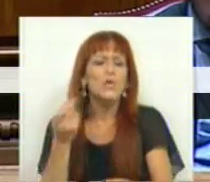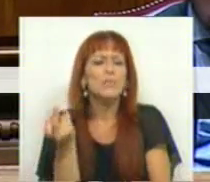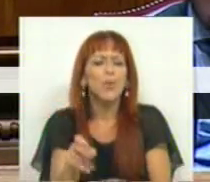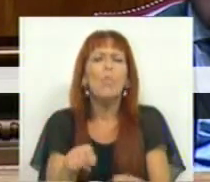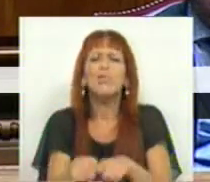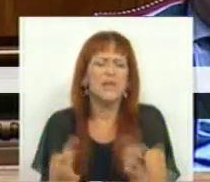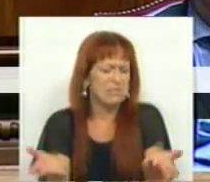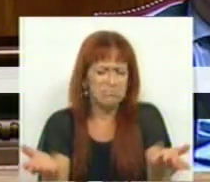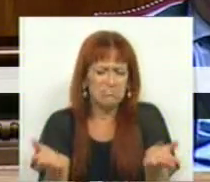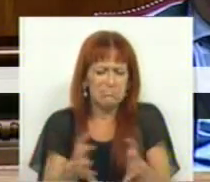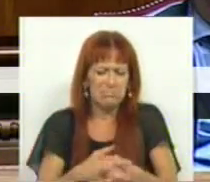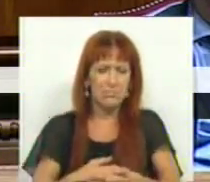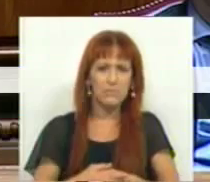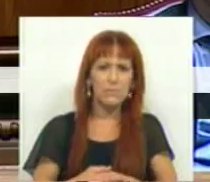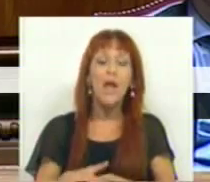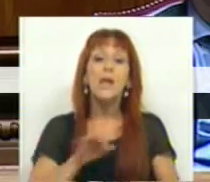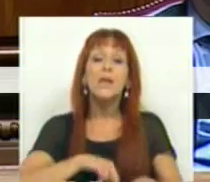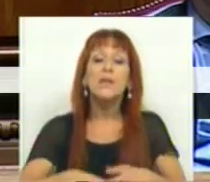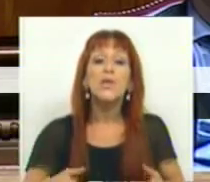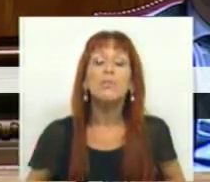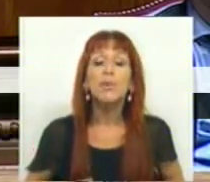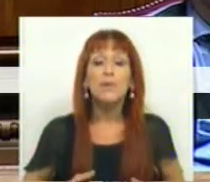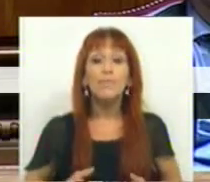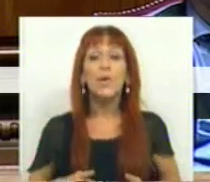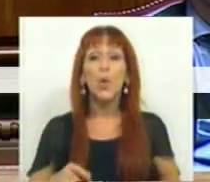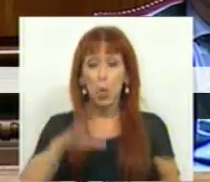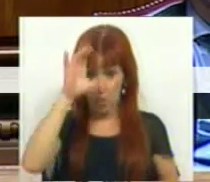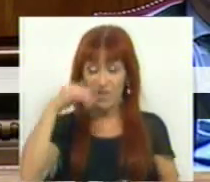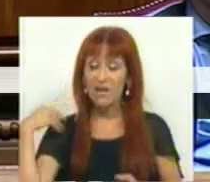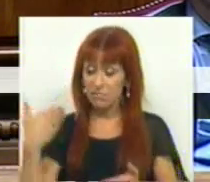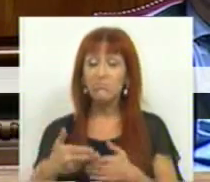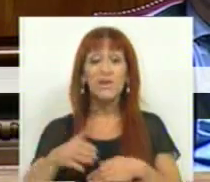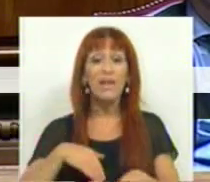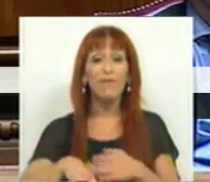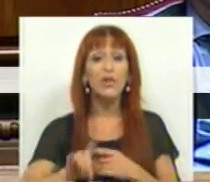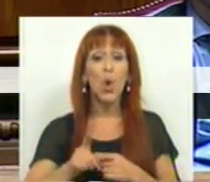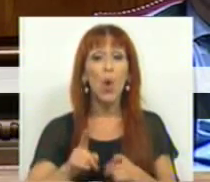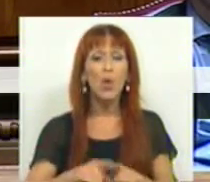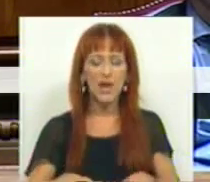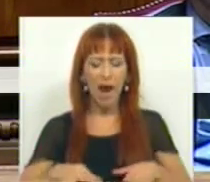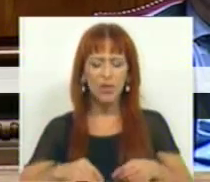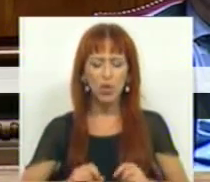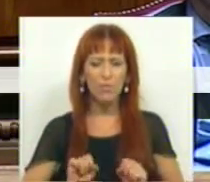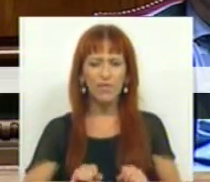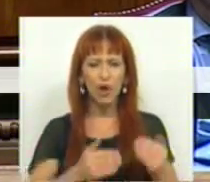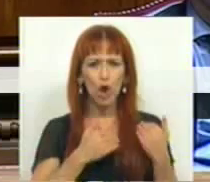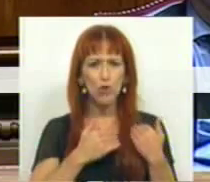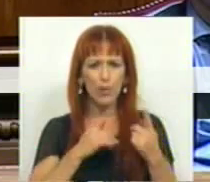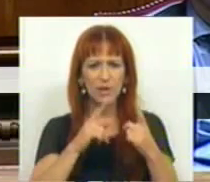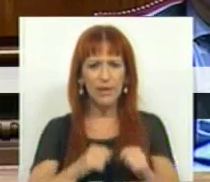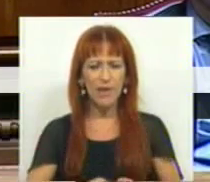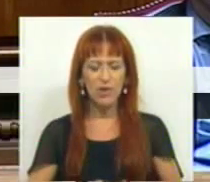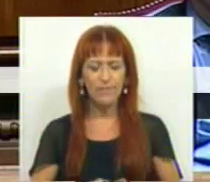fenómeno político. Senhor deputado, o que o Governo tem feito é assumir as suas